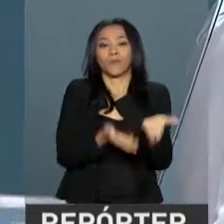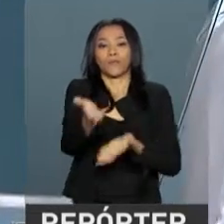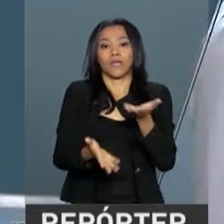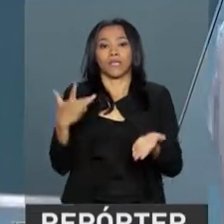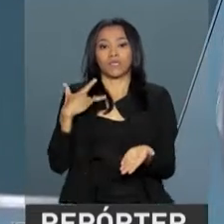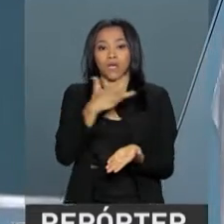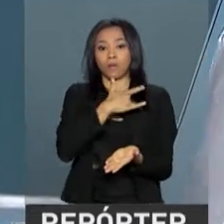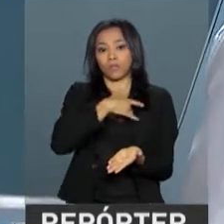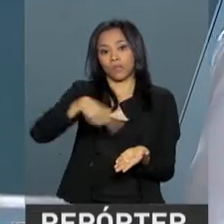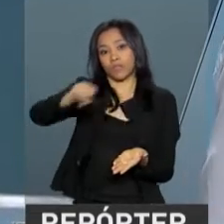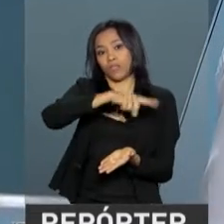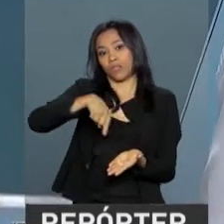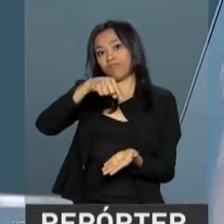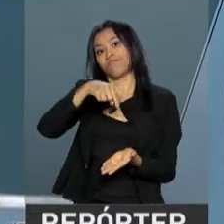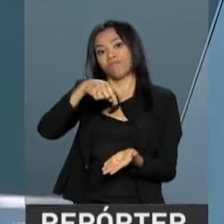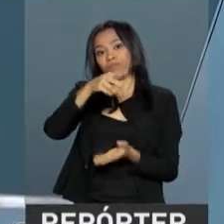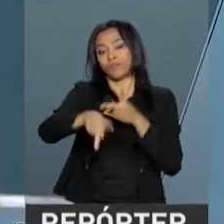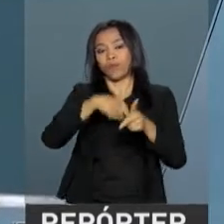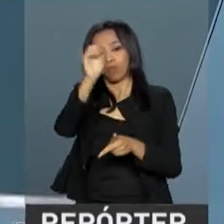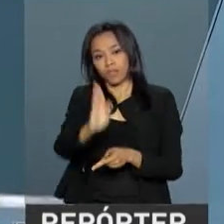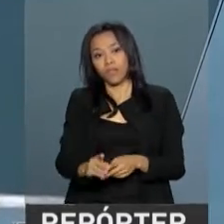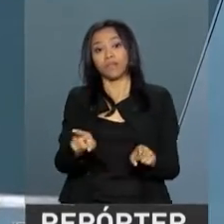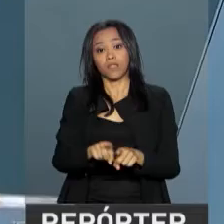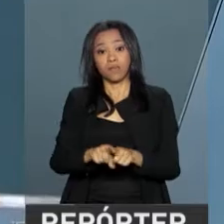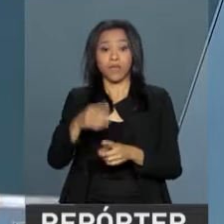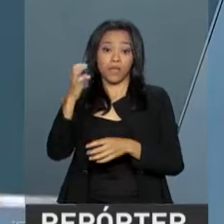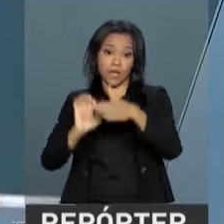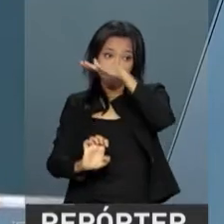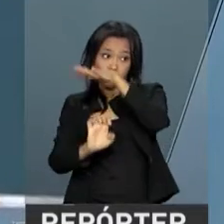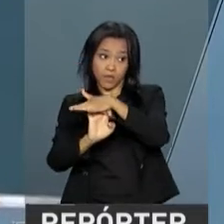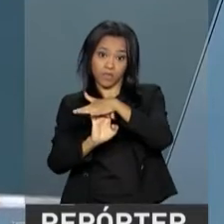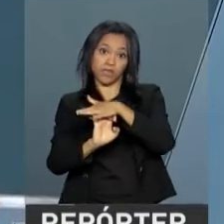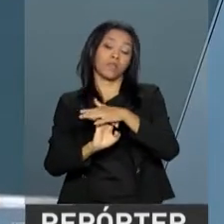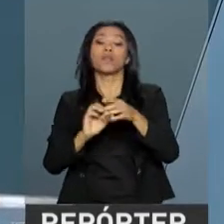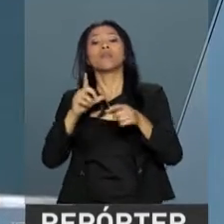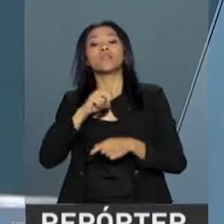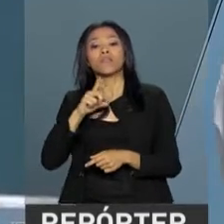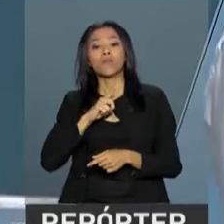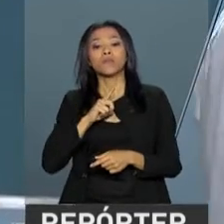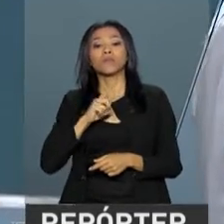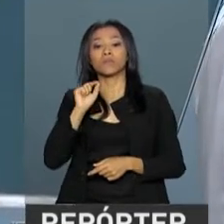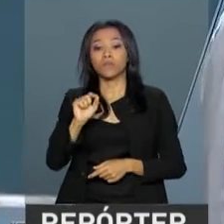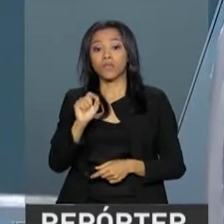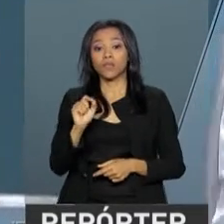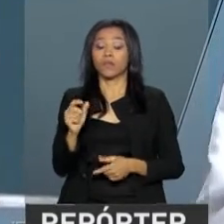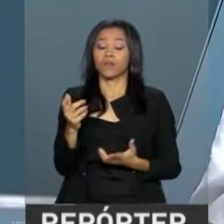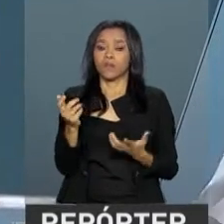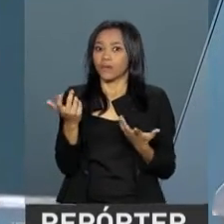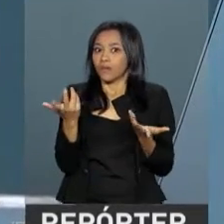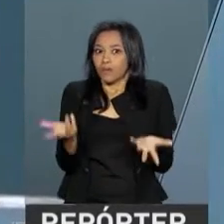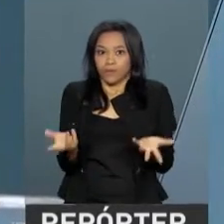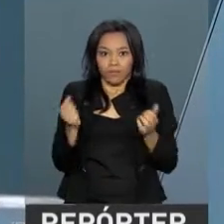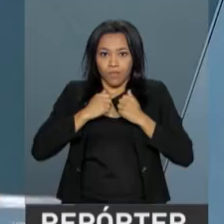particular, prestigiar a Hemobras, que tem hoje, convenhamos, uma dimensão nacional e,